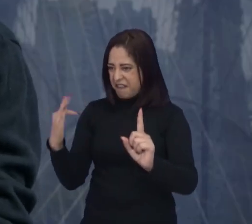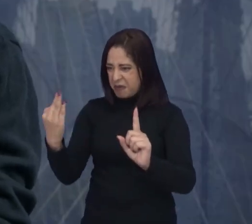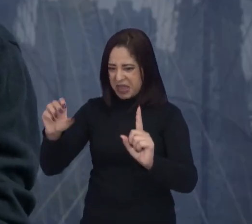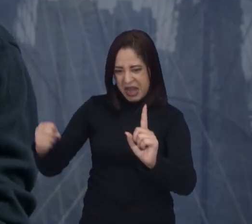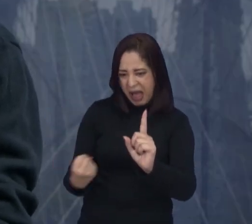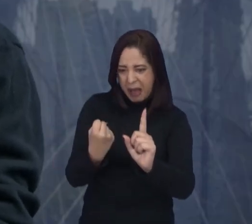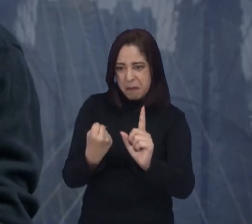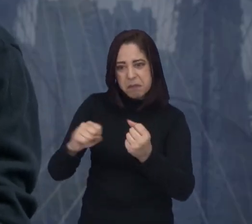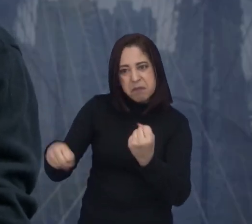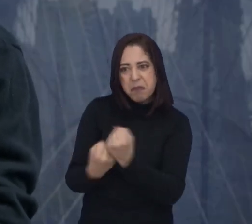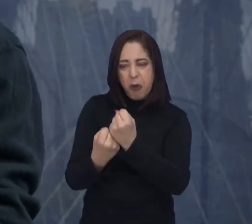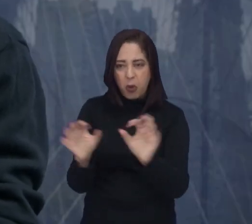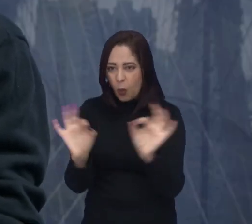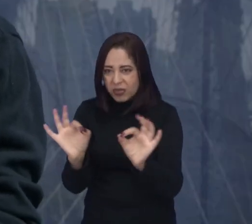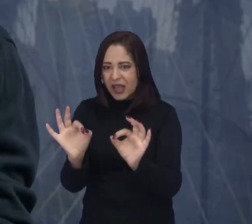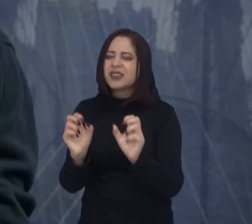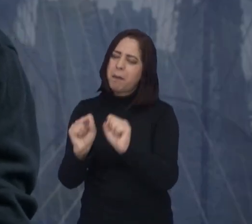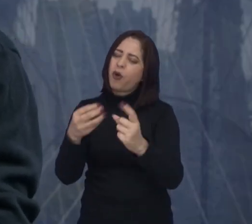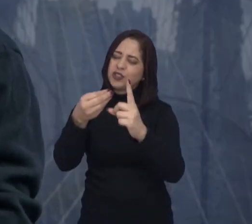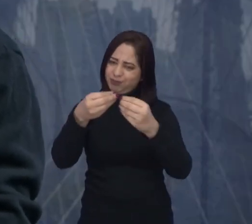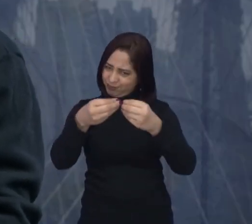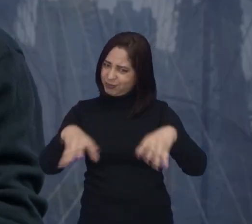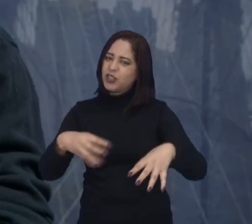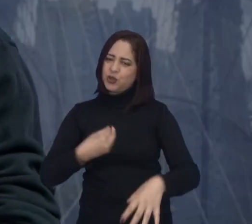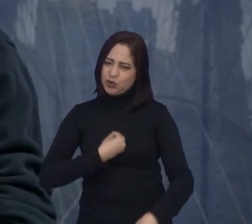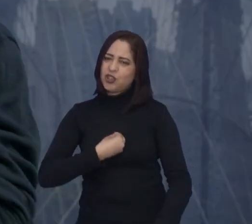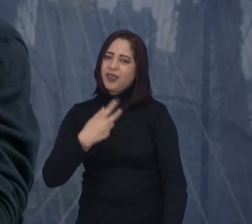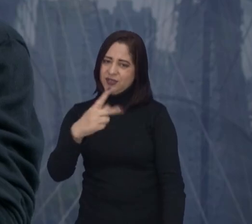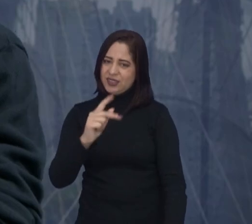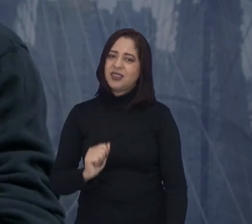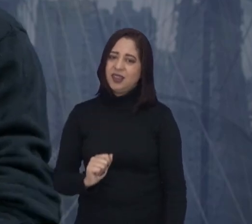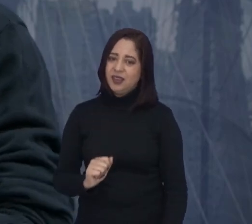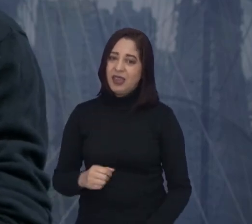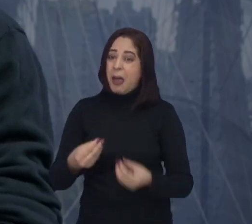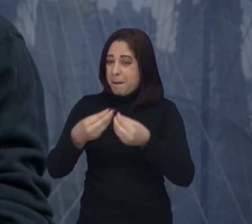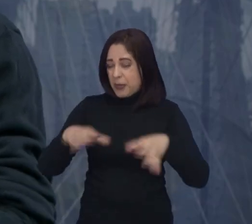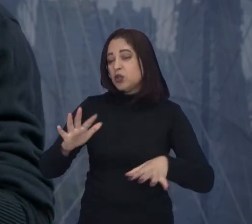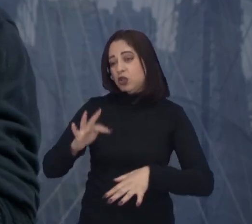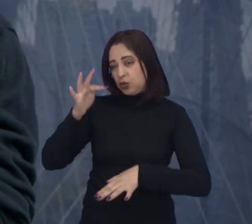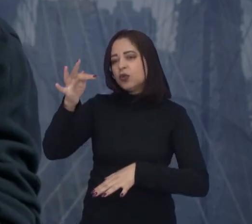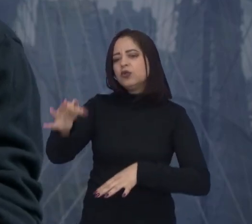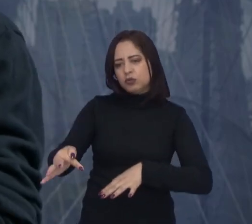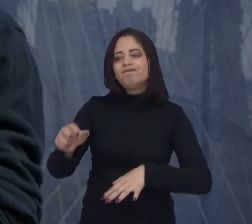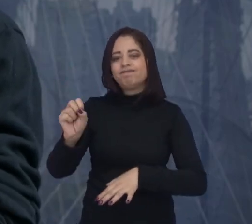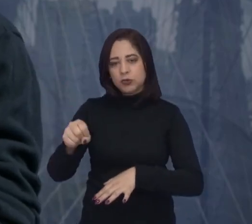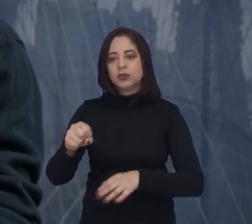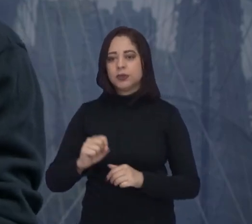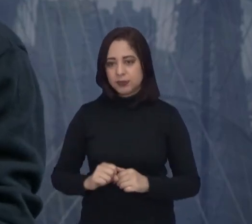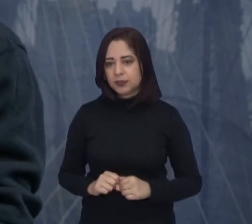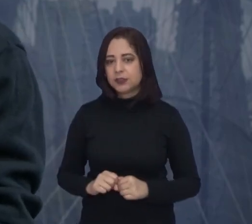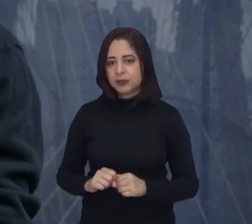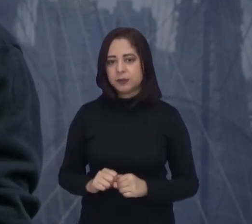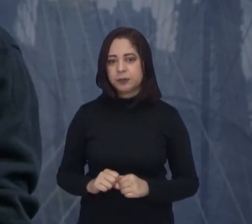realmente é um diferencial. Isso pode sim prejudicar o desenvolvimento dele futuro. E que nem você bem falou, estamos sempre em transformação. Então, que nesse período é um dos mais